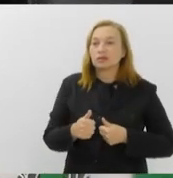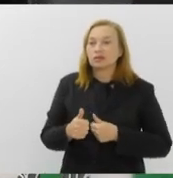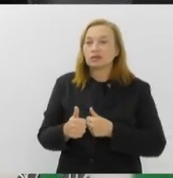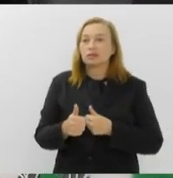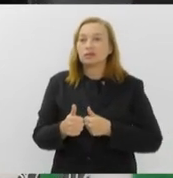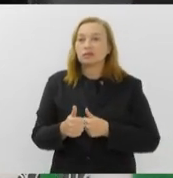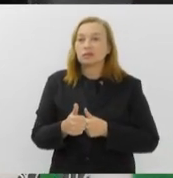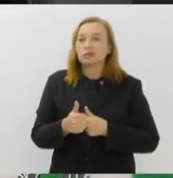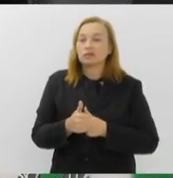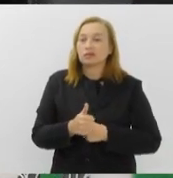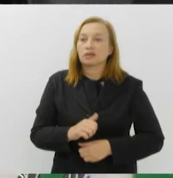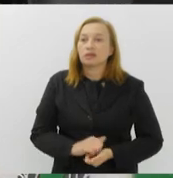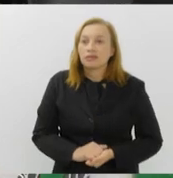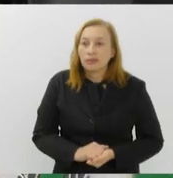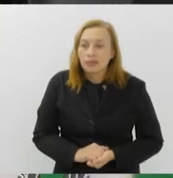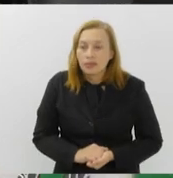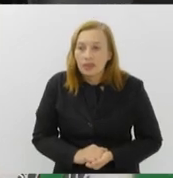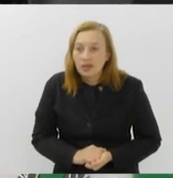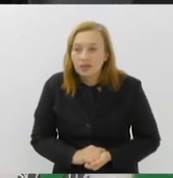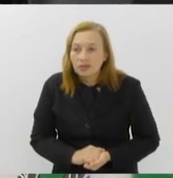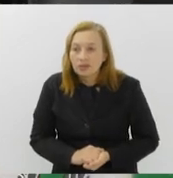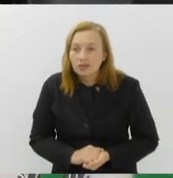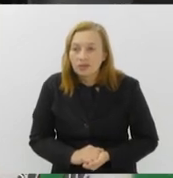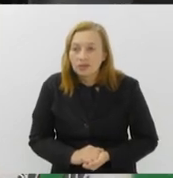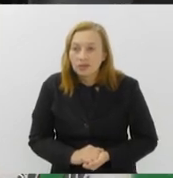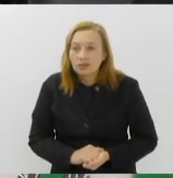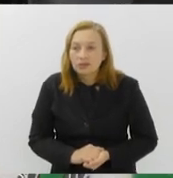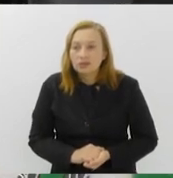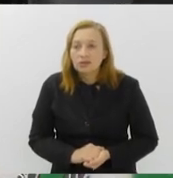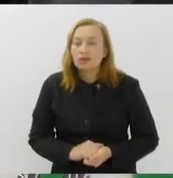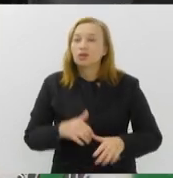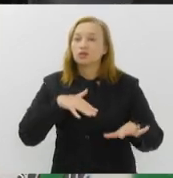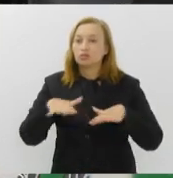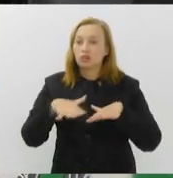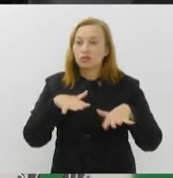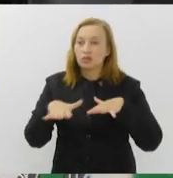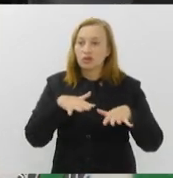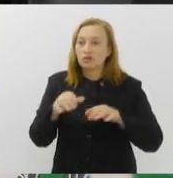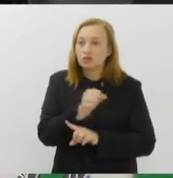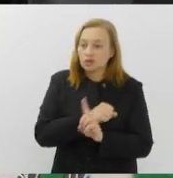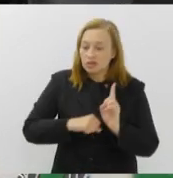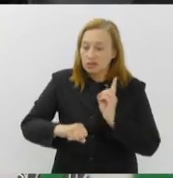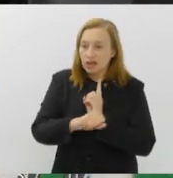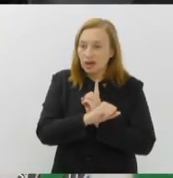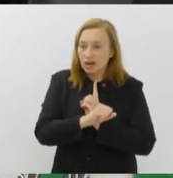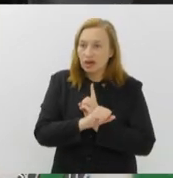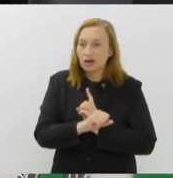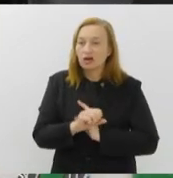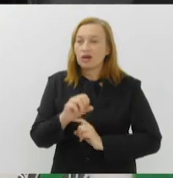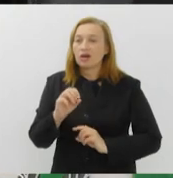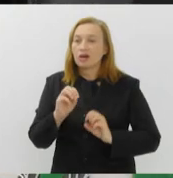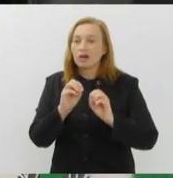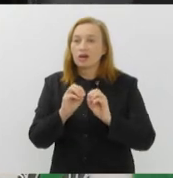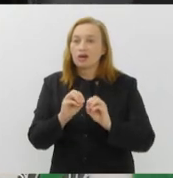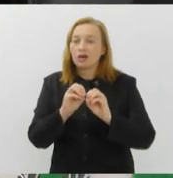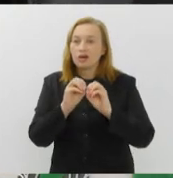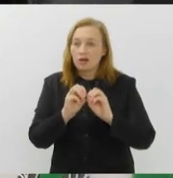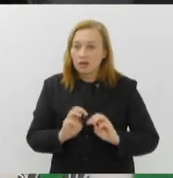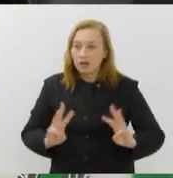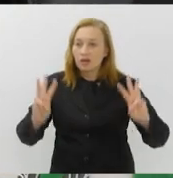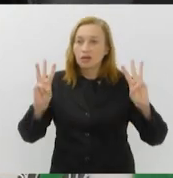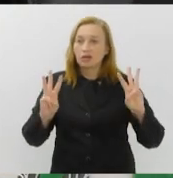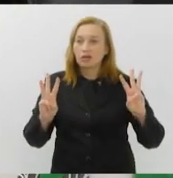vai ver que muitas líderes, inclusive nos movimentos sociais, no próprio MST, no MTST,